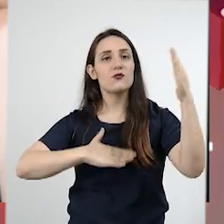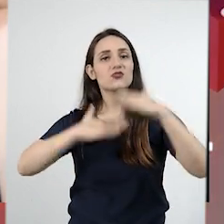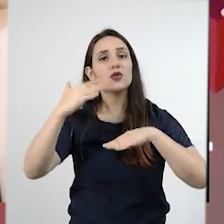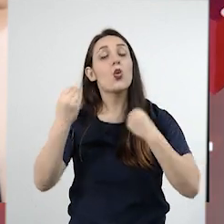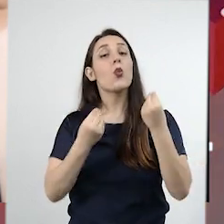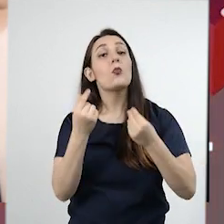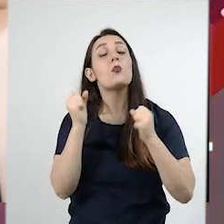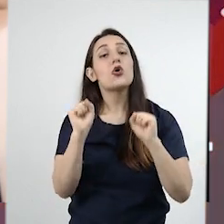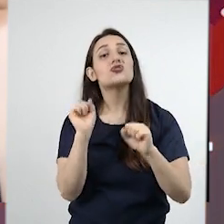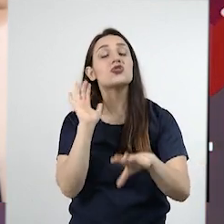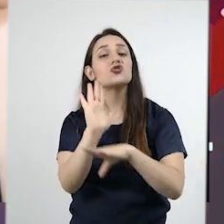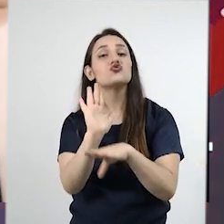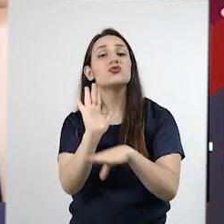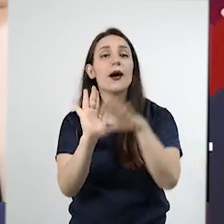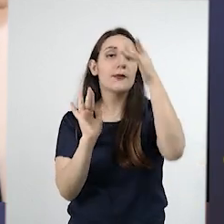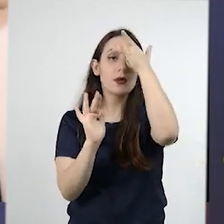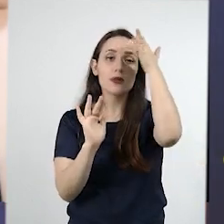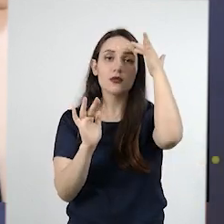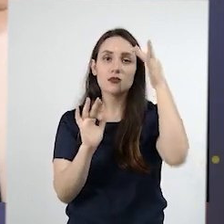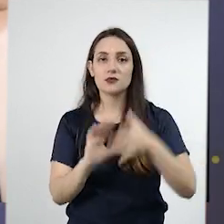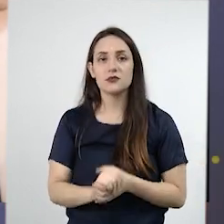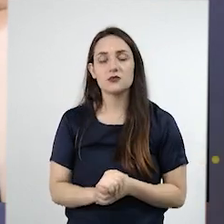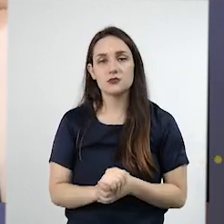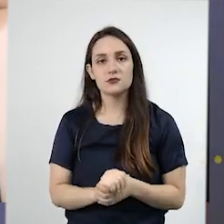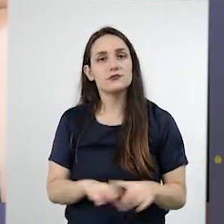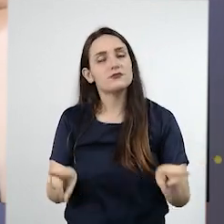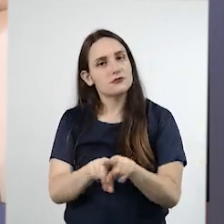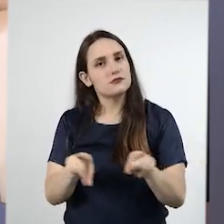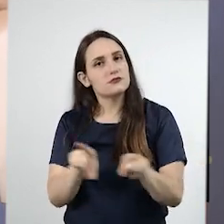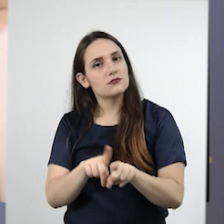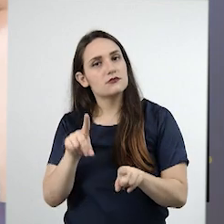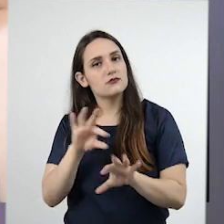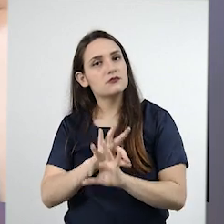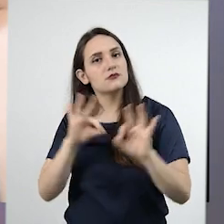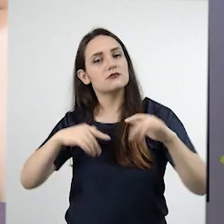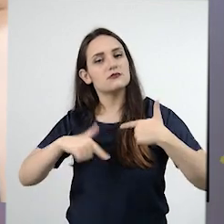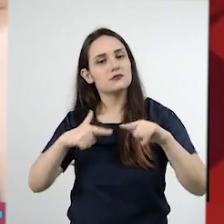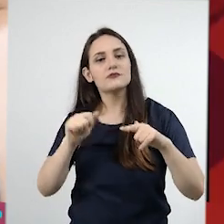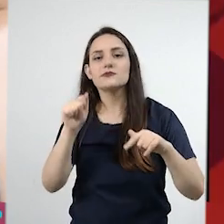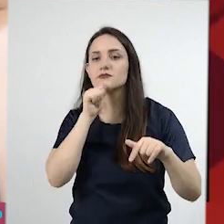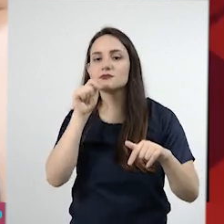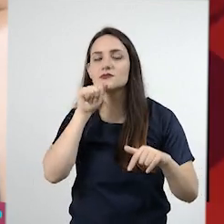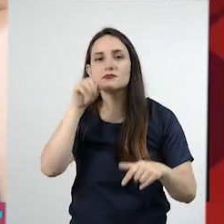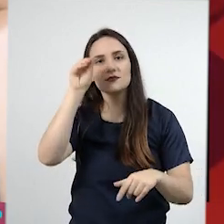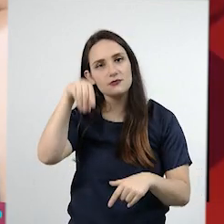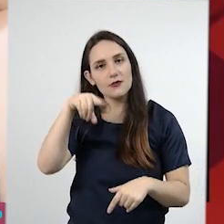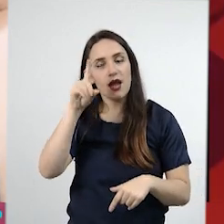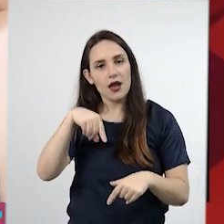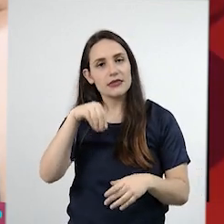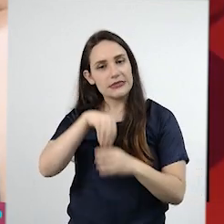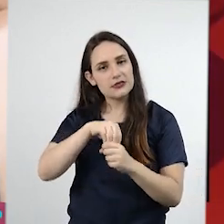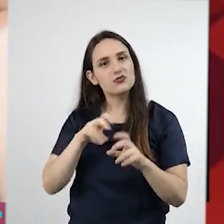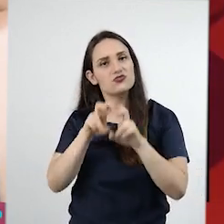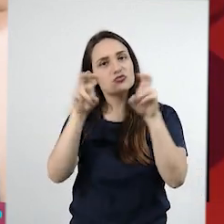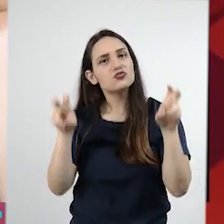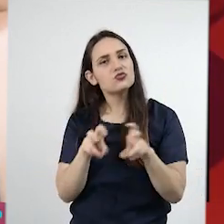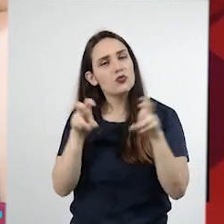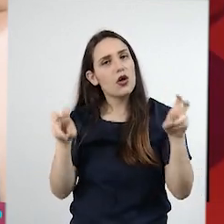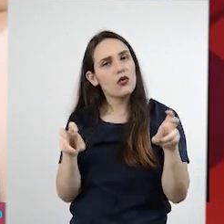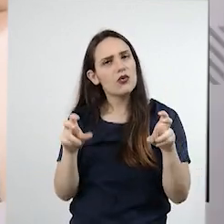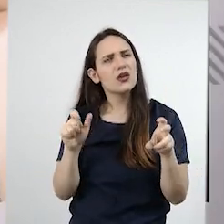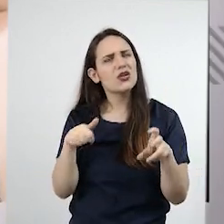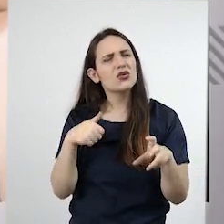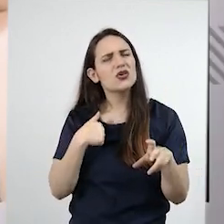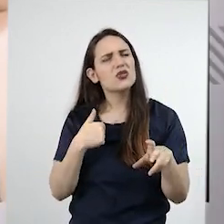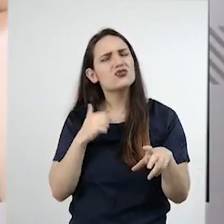esse suporte, desempenhando, né, mesmo que virtualmente, o papel de vocês. Eu já vi muitos psicólogos